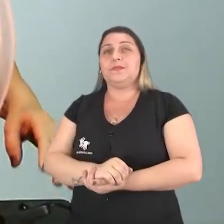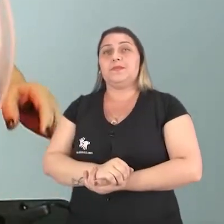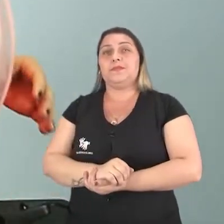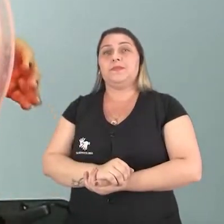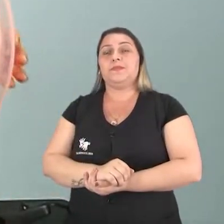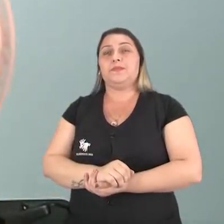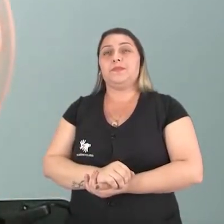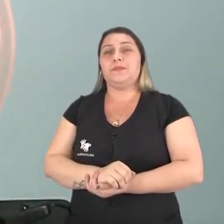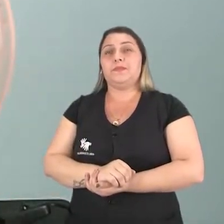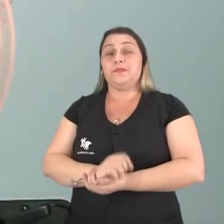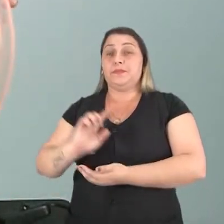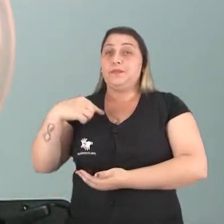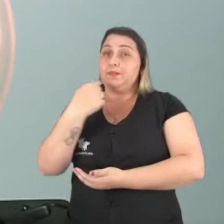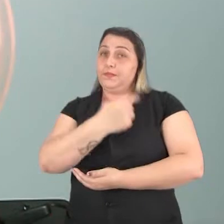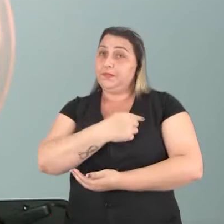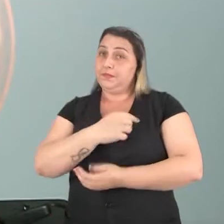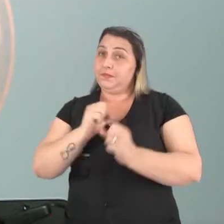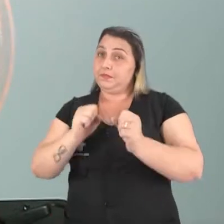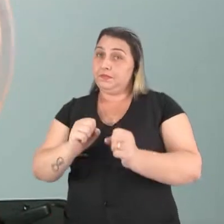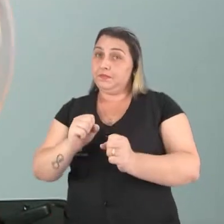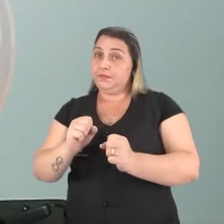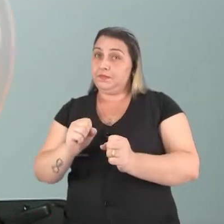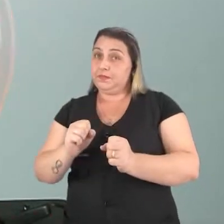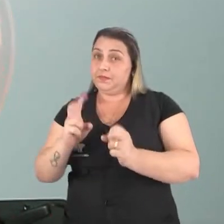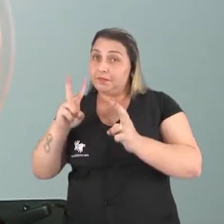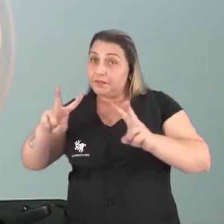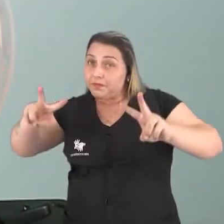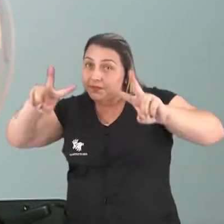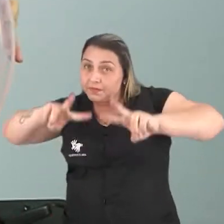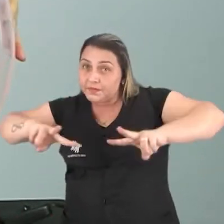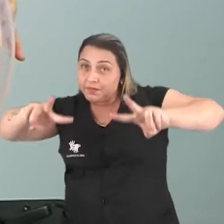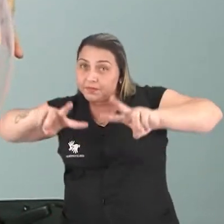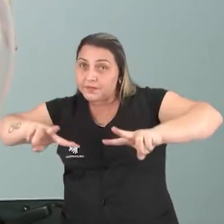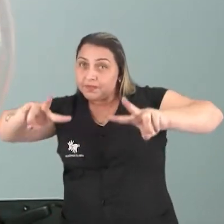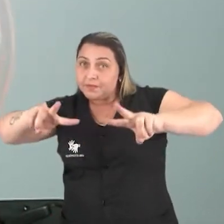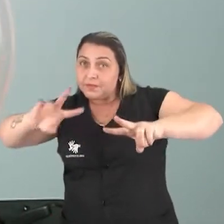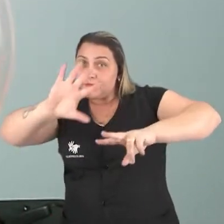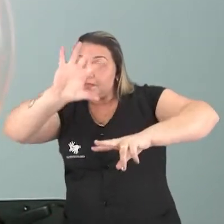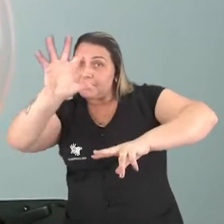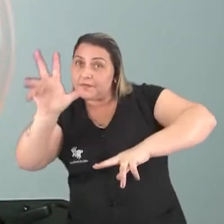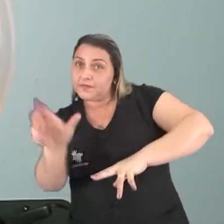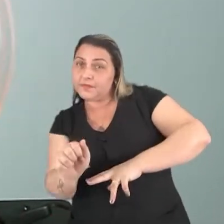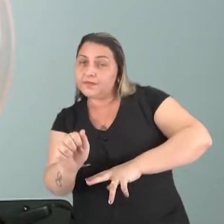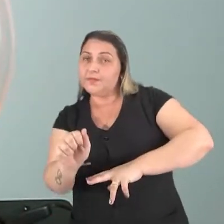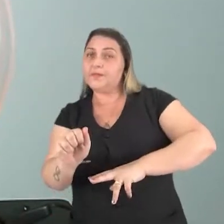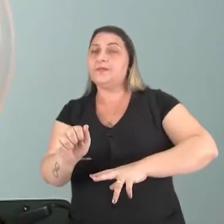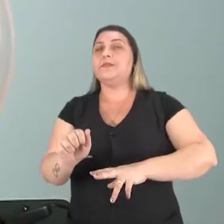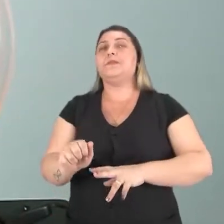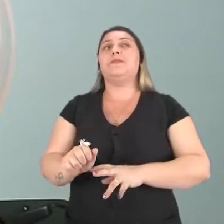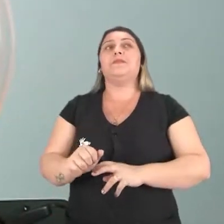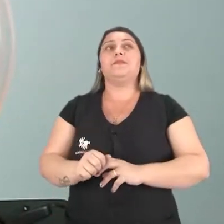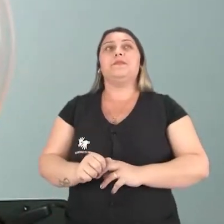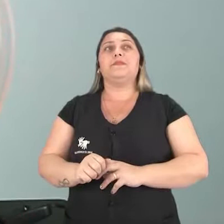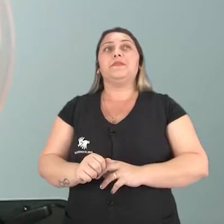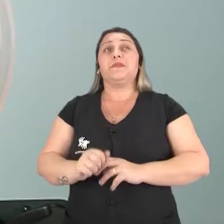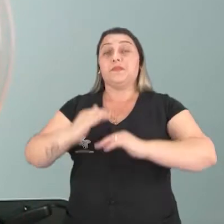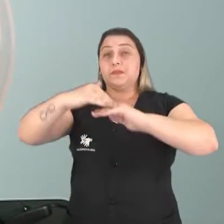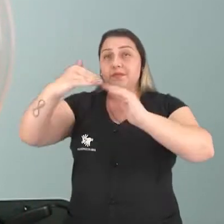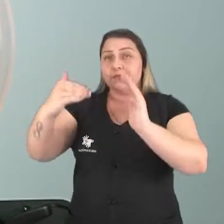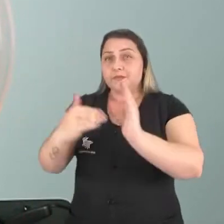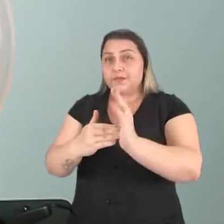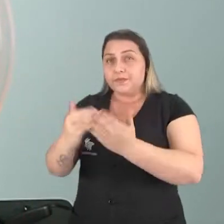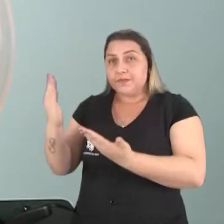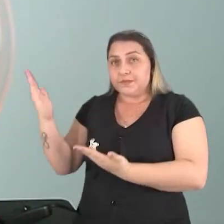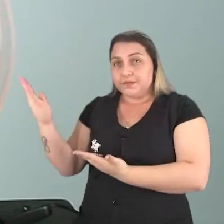Aqui no globo, nós podemos visualizar a África. Então, essa parte aqui